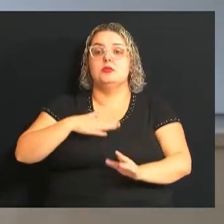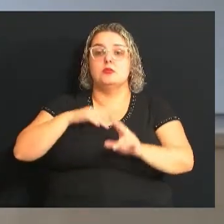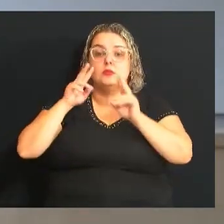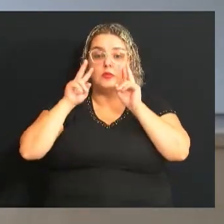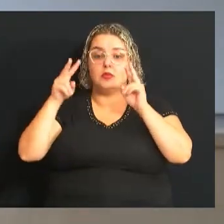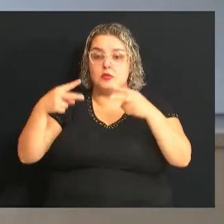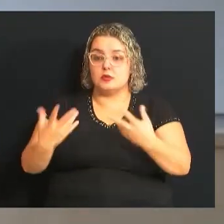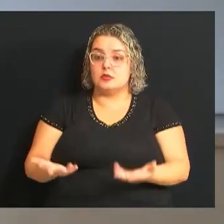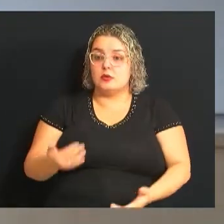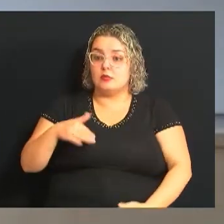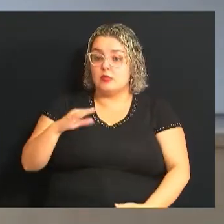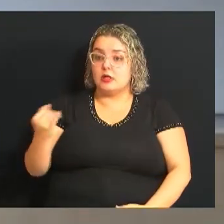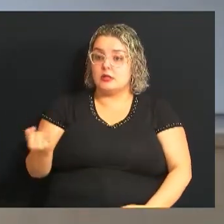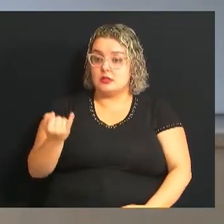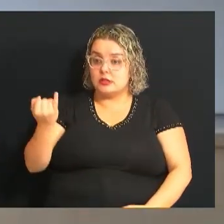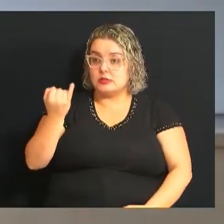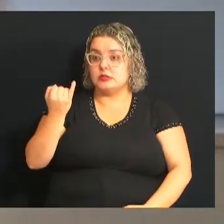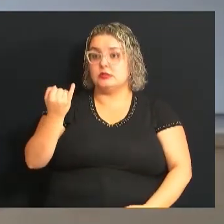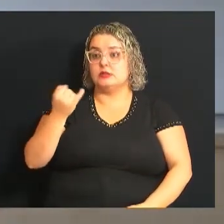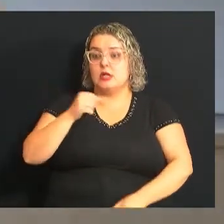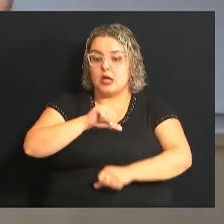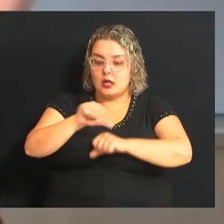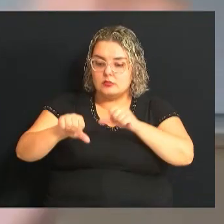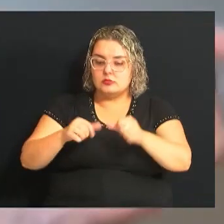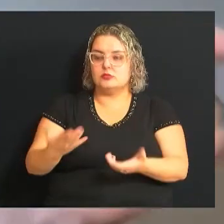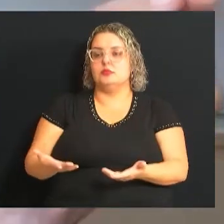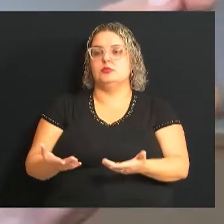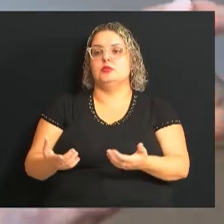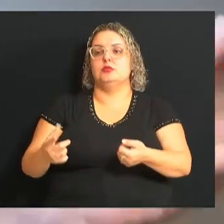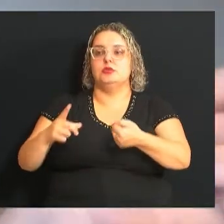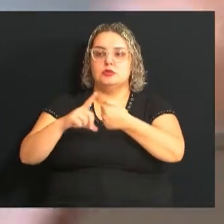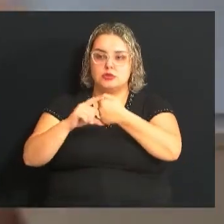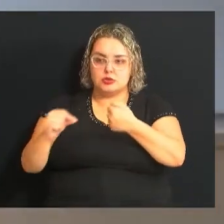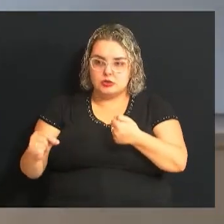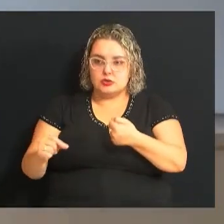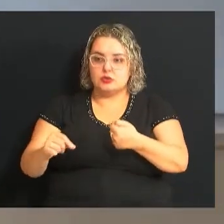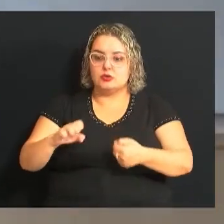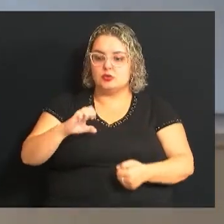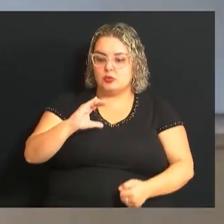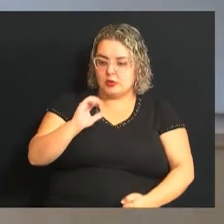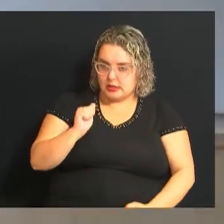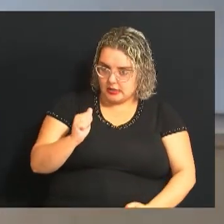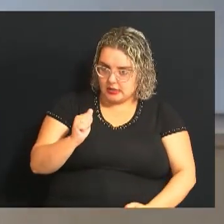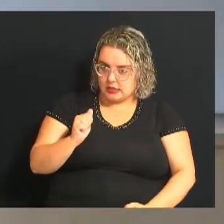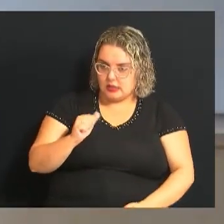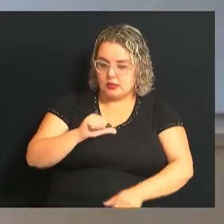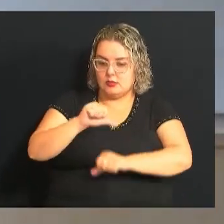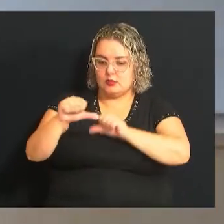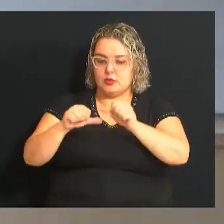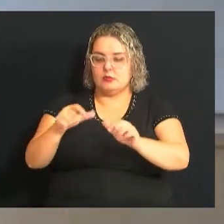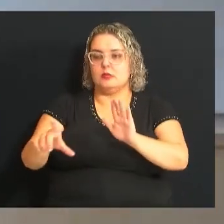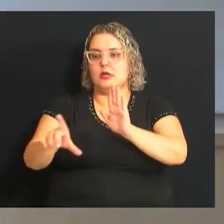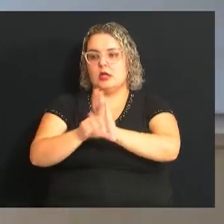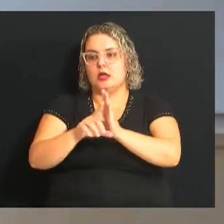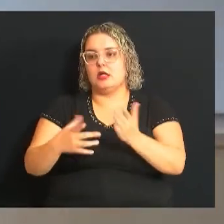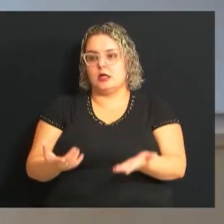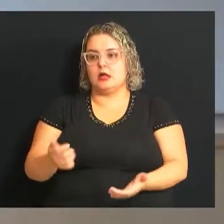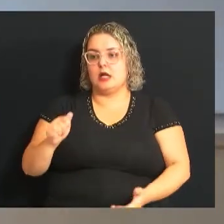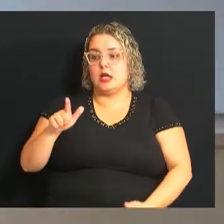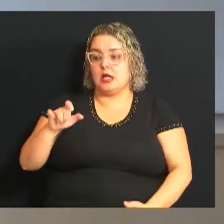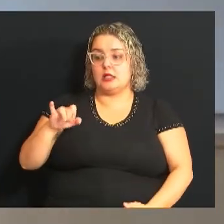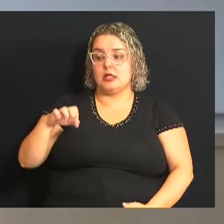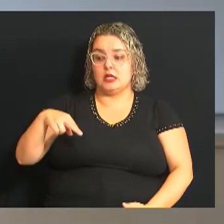mais importante foi a modificação de um artigo do ECA, por essa alteração da lei de alienação